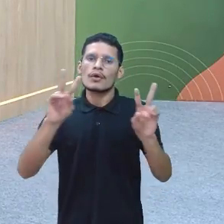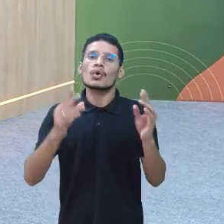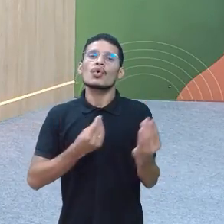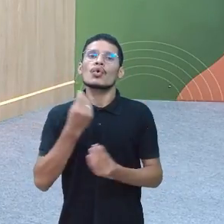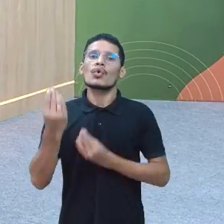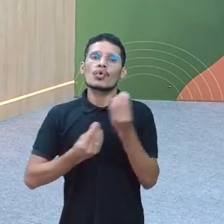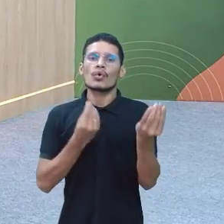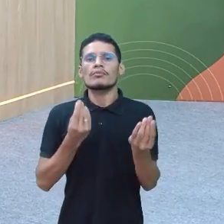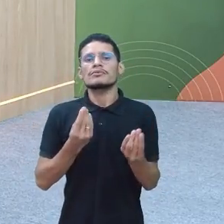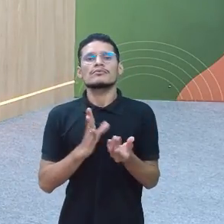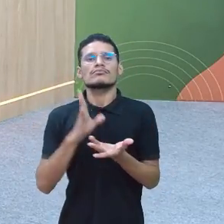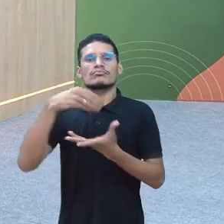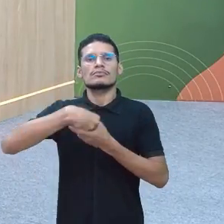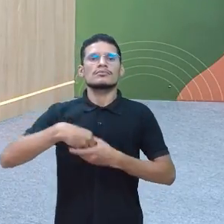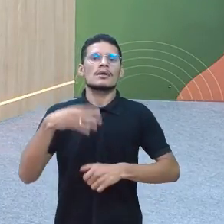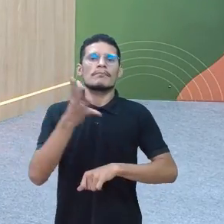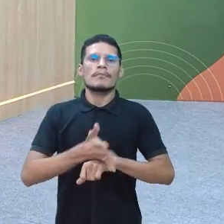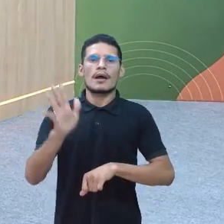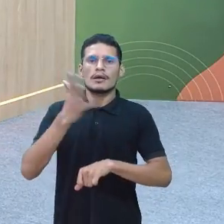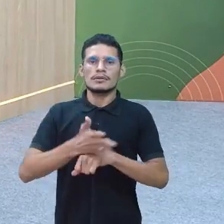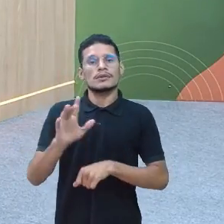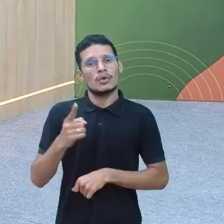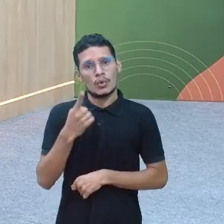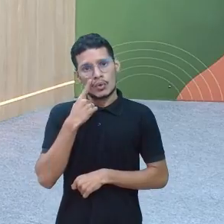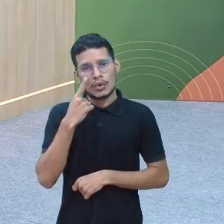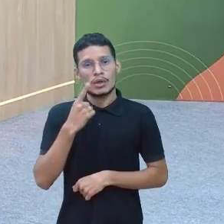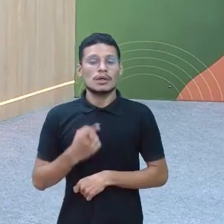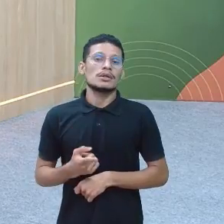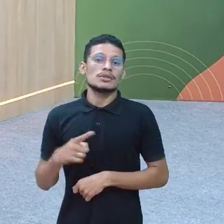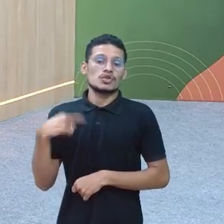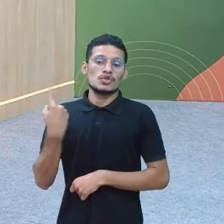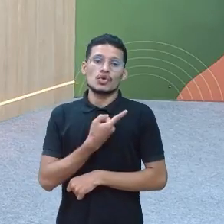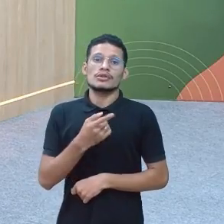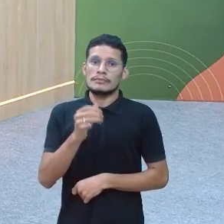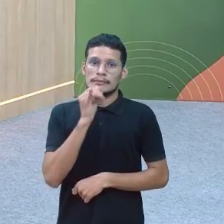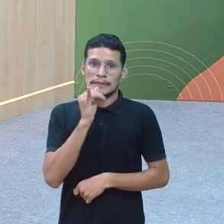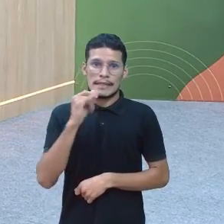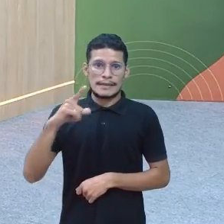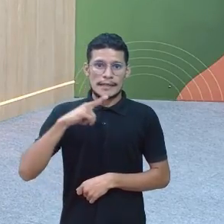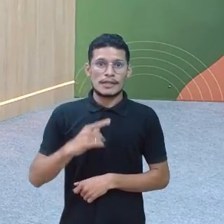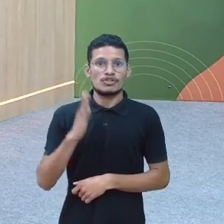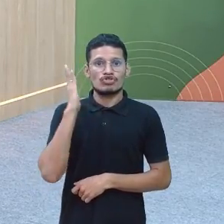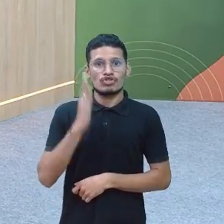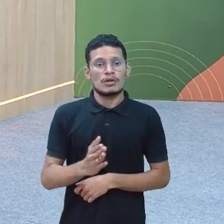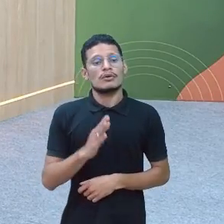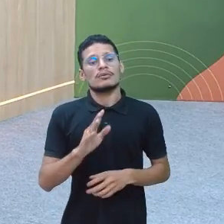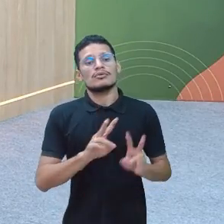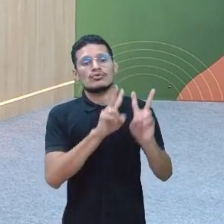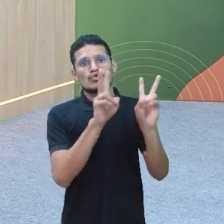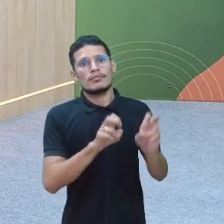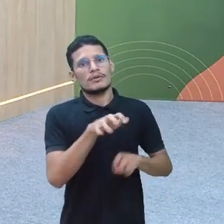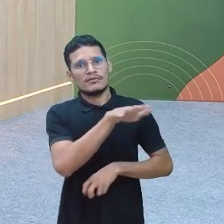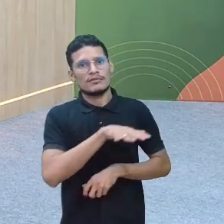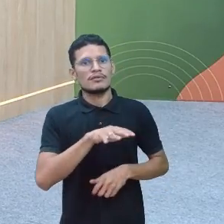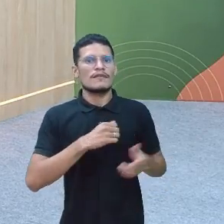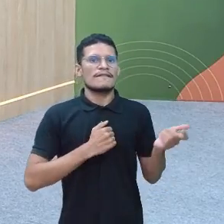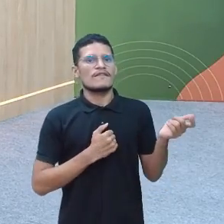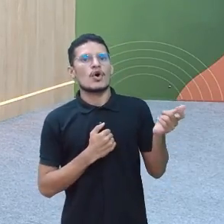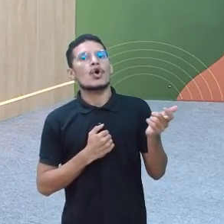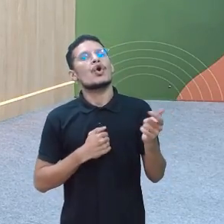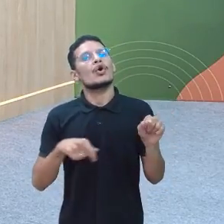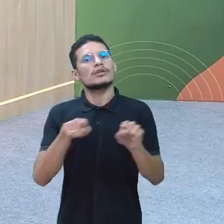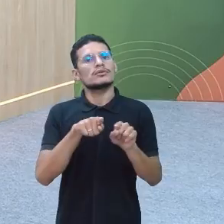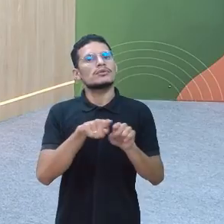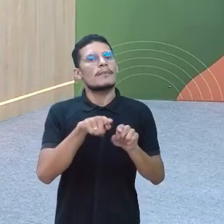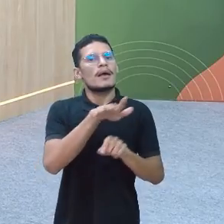funciona isso na prática, né? A gente pega essa vertente do forró enquanto música